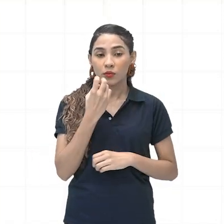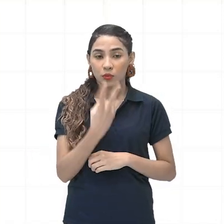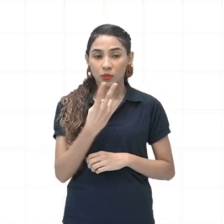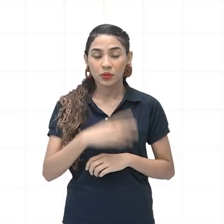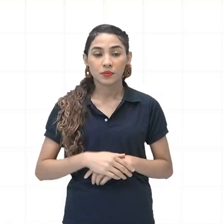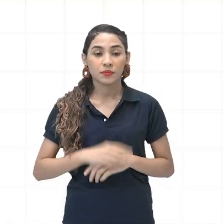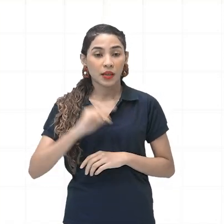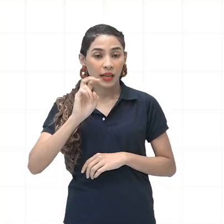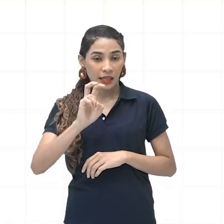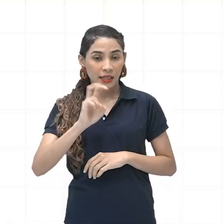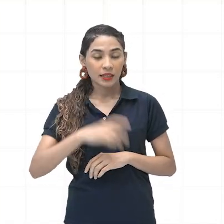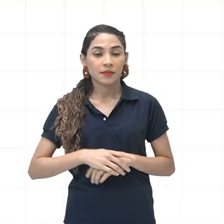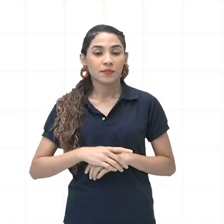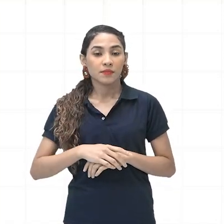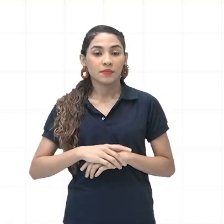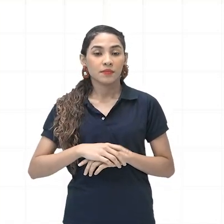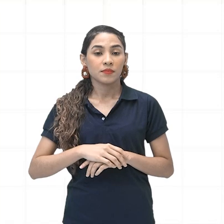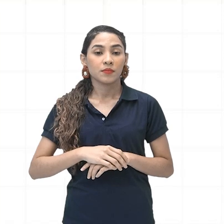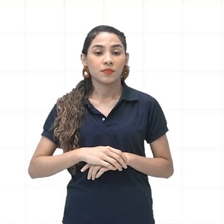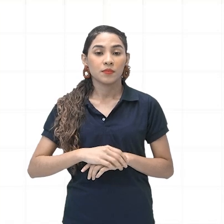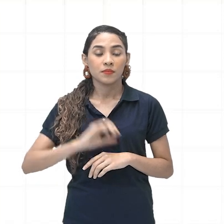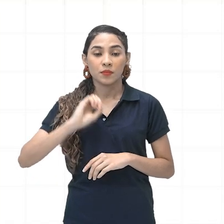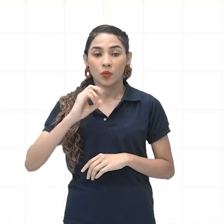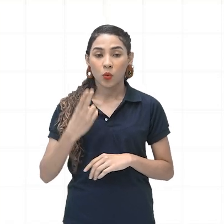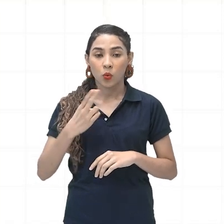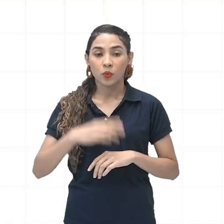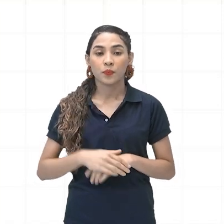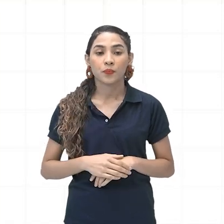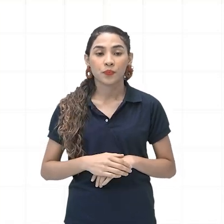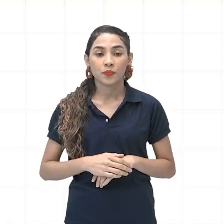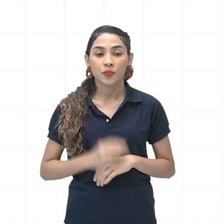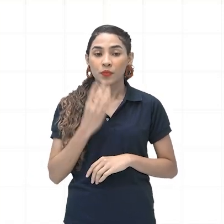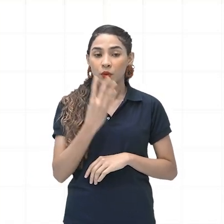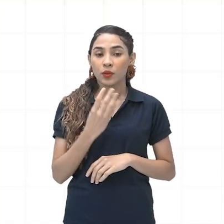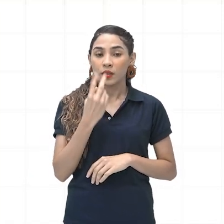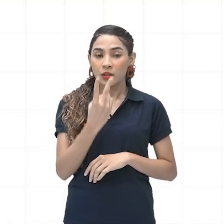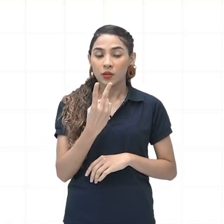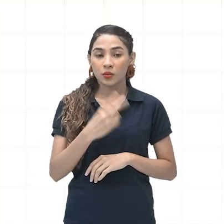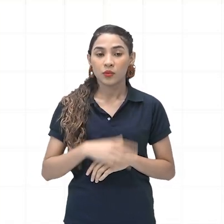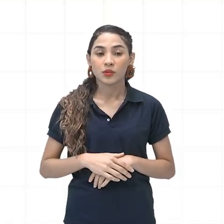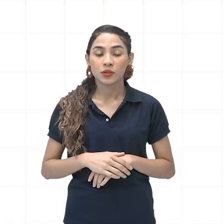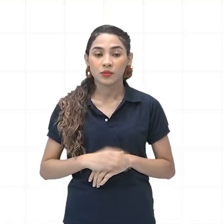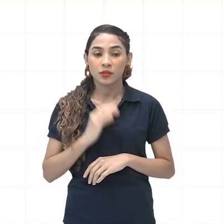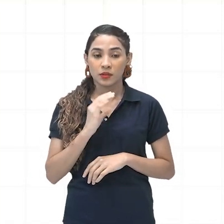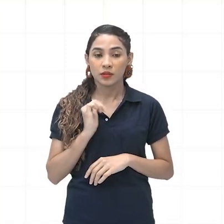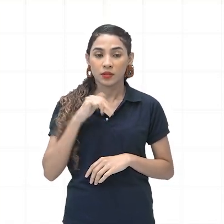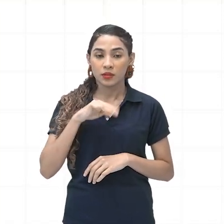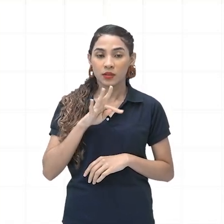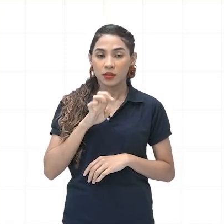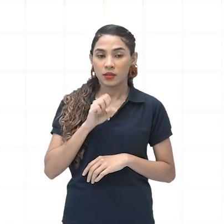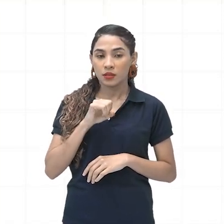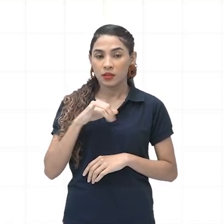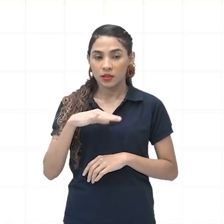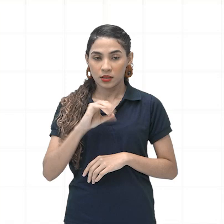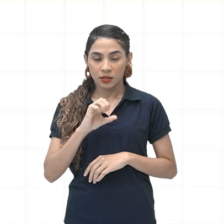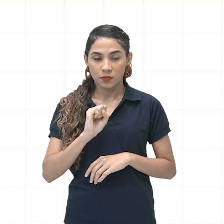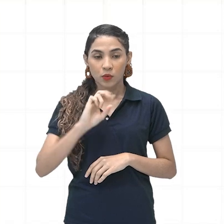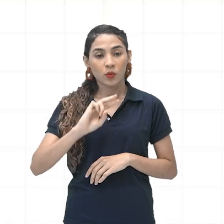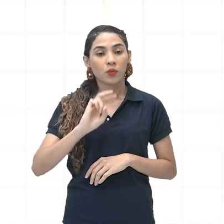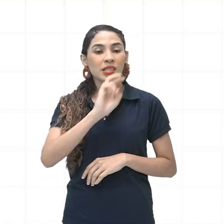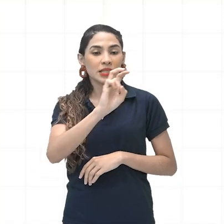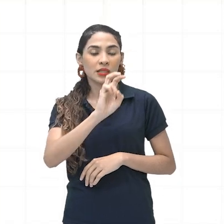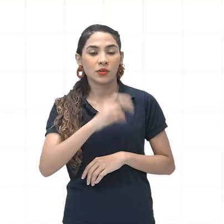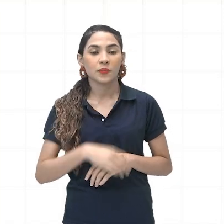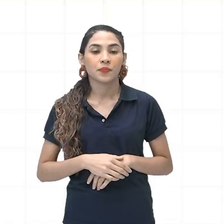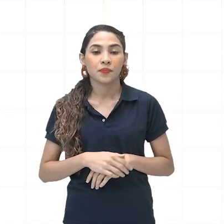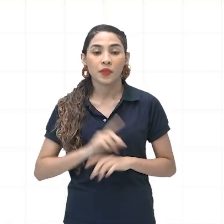0,42 elevado a 5, ou 42 centésimos, né, elevado a 5,